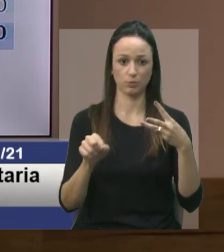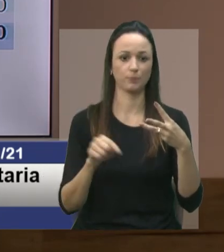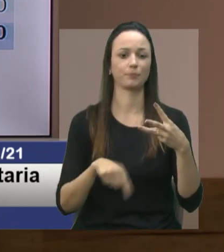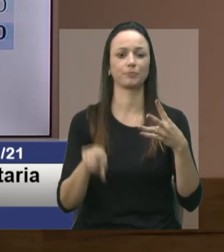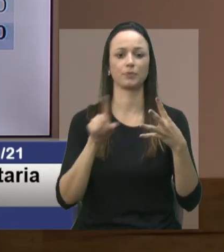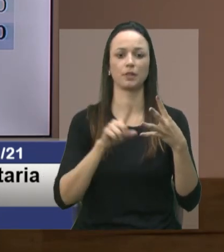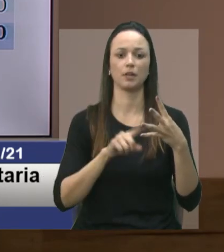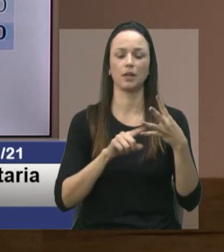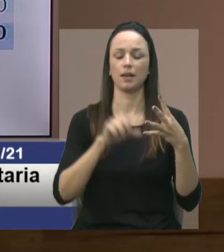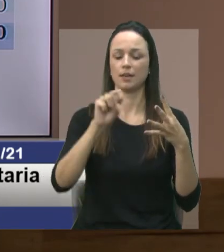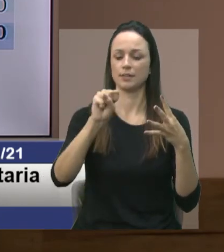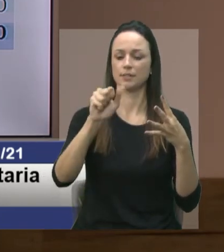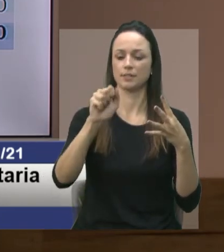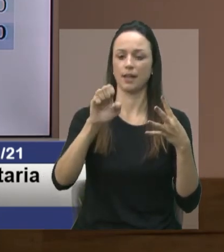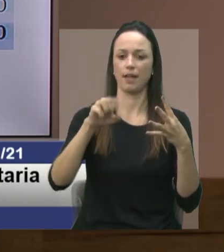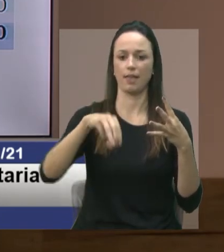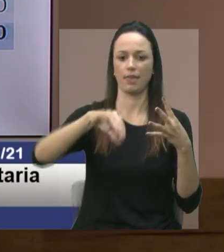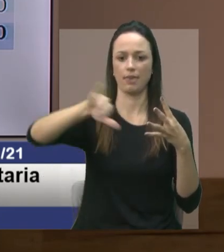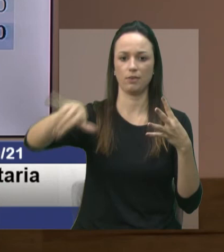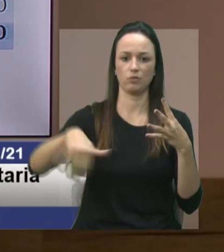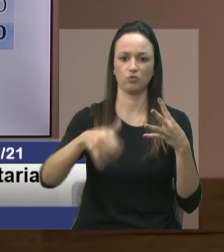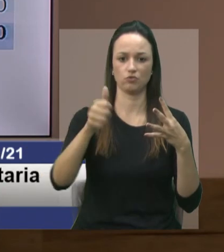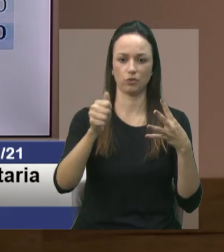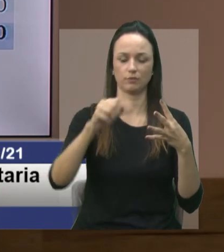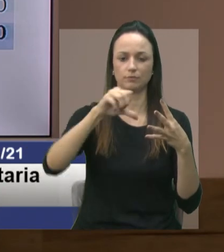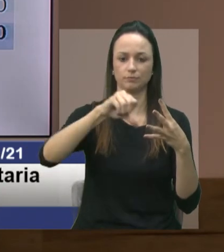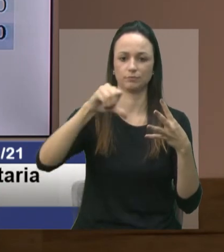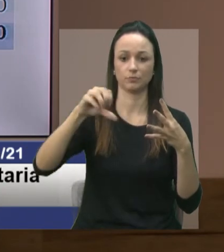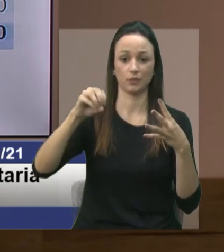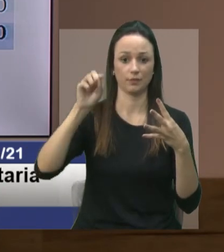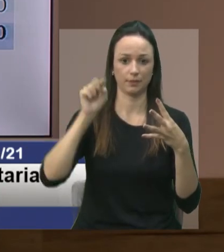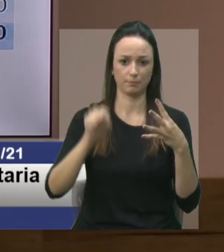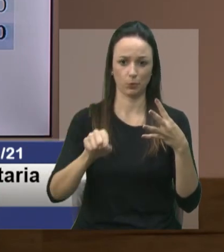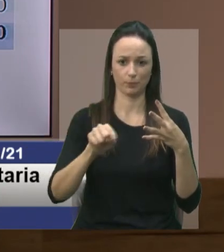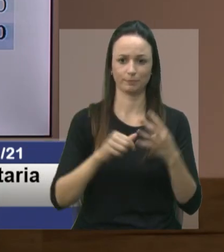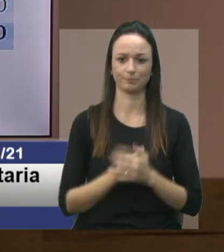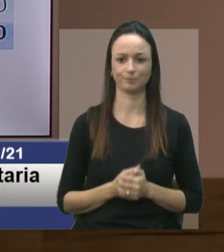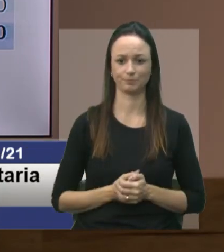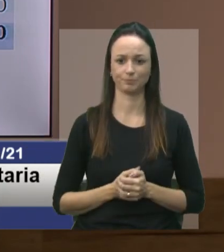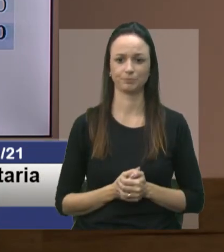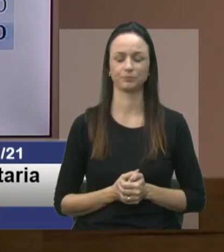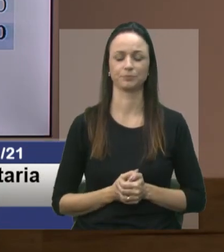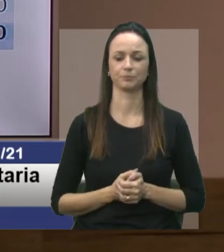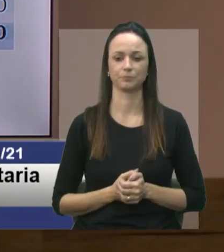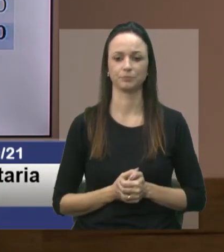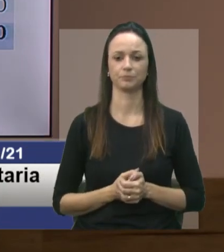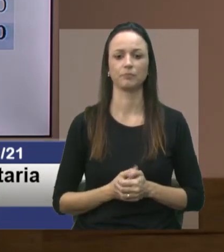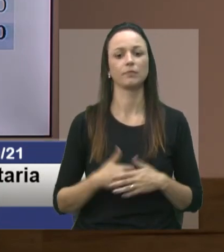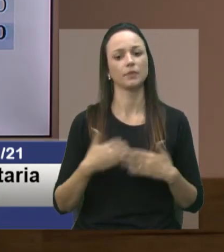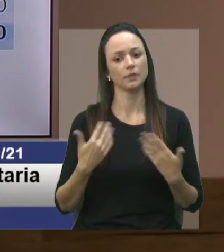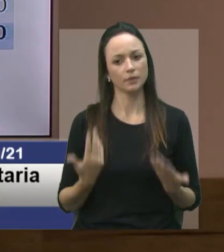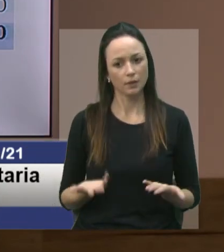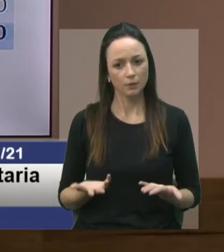R$ 12.600.000. Agência Reguladora Saenja, R$ 990.000. E aí, então,